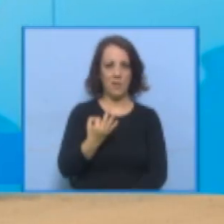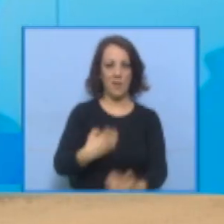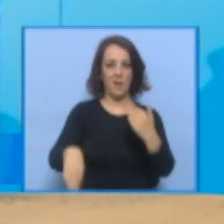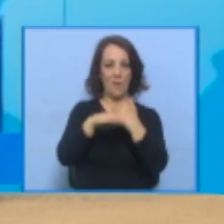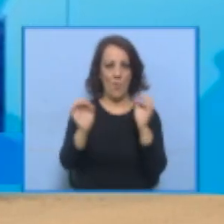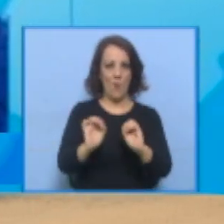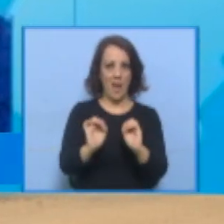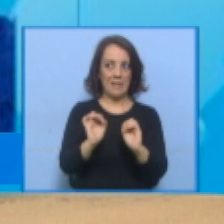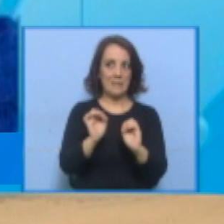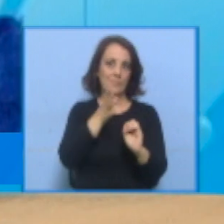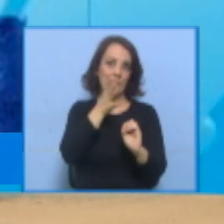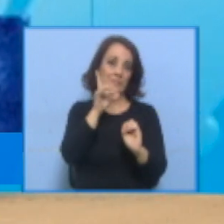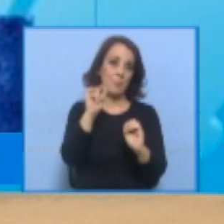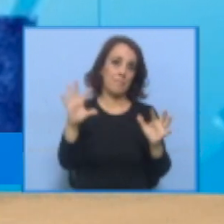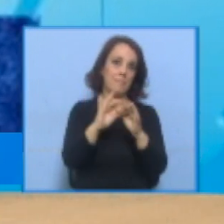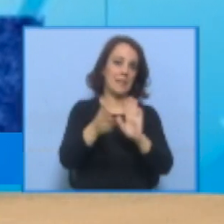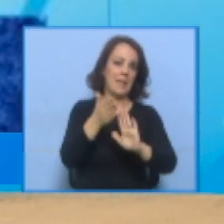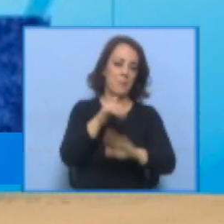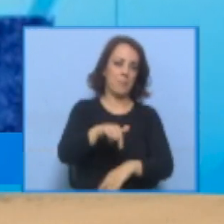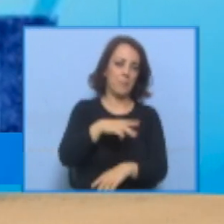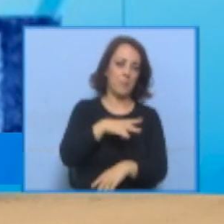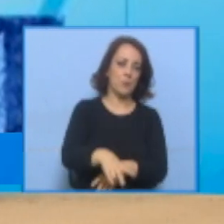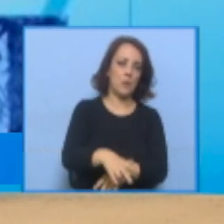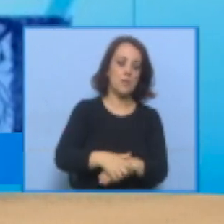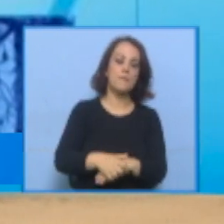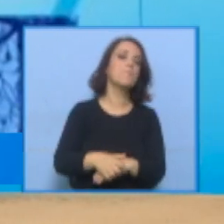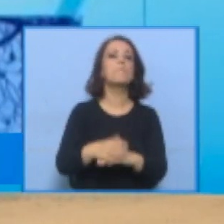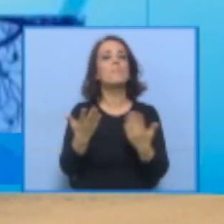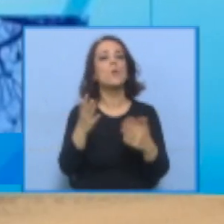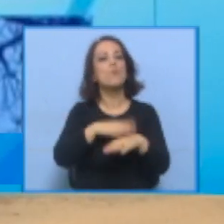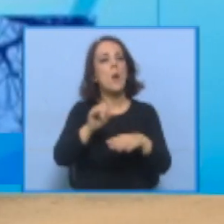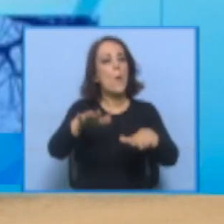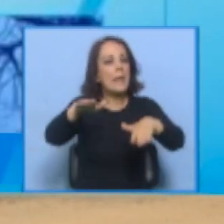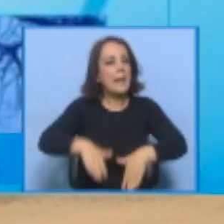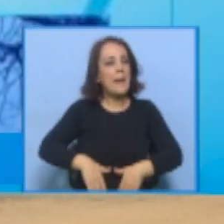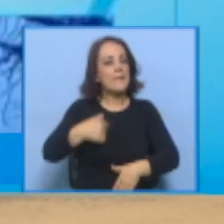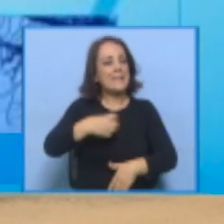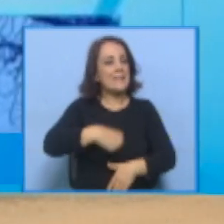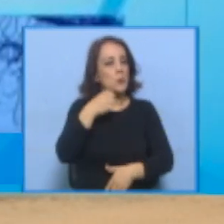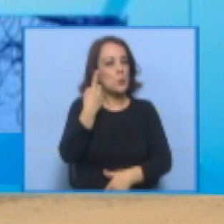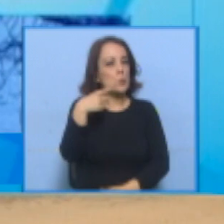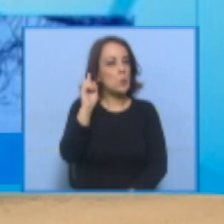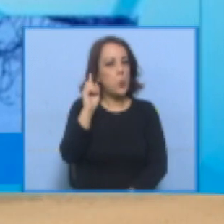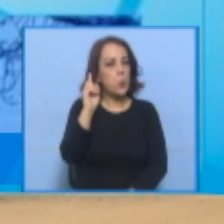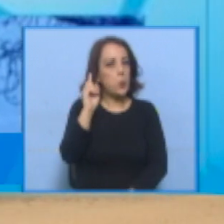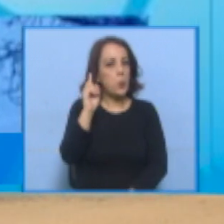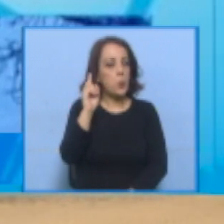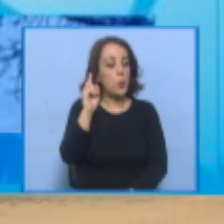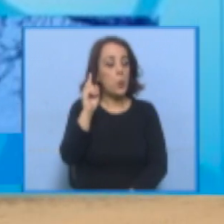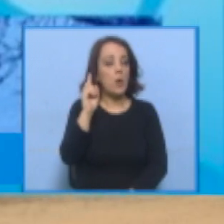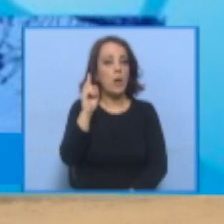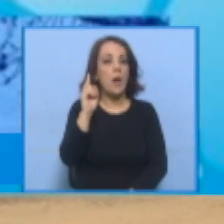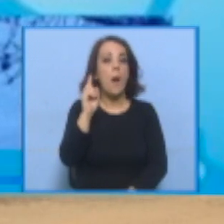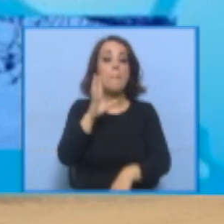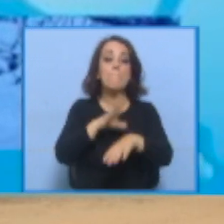E no comentário breve à situação portuguesa. Penso que não é pelo facto de haver as greves. Pode ser sinal disso? O que